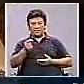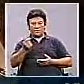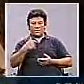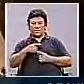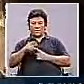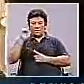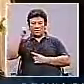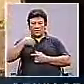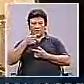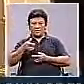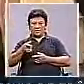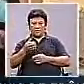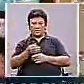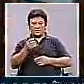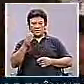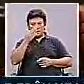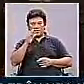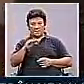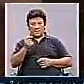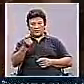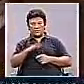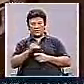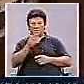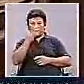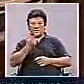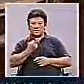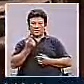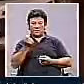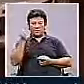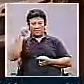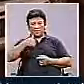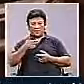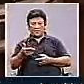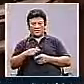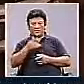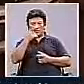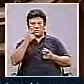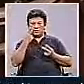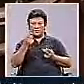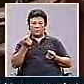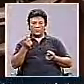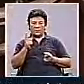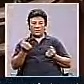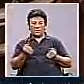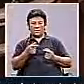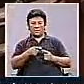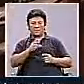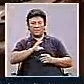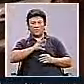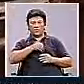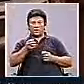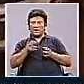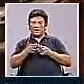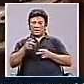padrinho deste evento? É um pouco mais isso, venho aqui mais como padrinho, mais como para as pessoas verem um bocadinho o carro do Mundial de